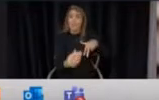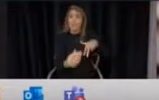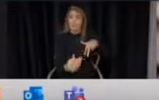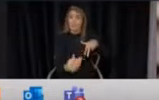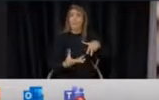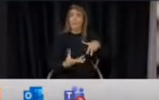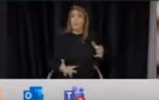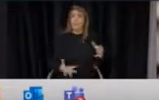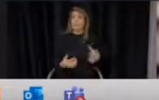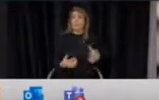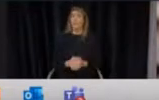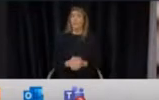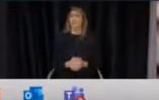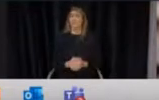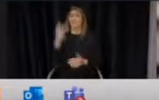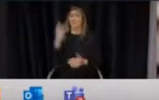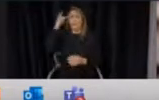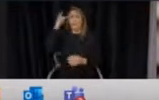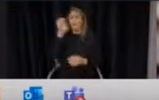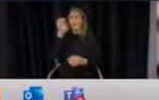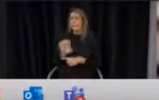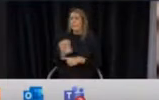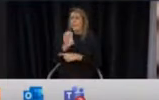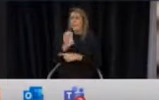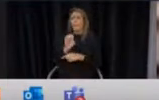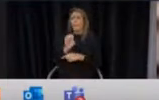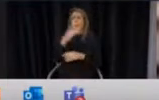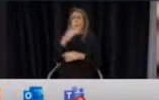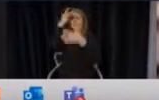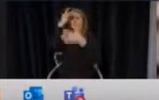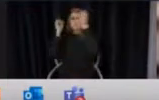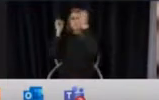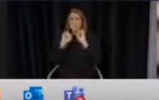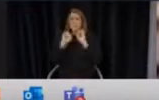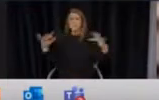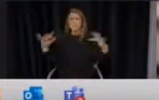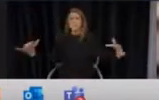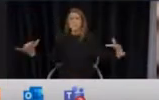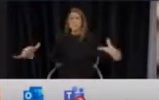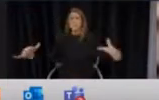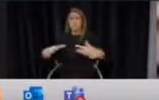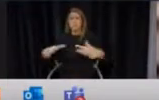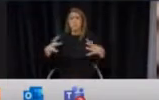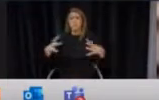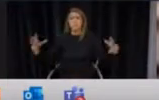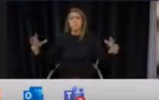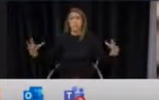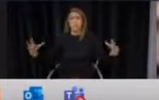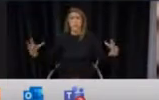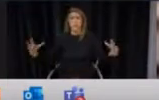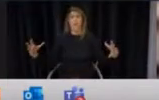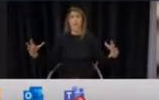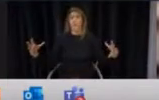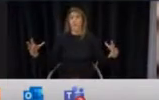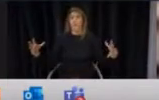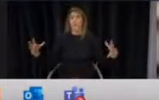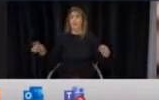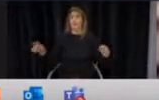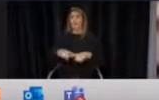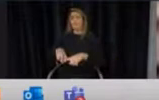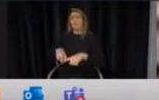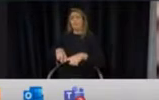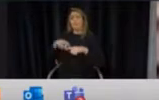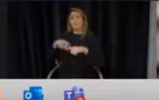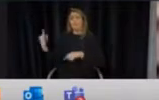gente tenta trabalhar e está investindo cada vez mais nas comissões dentro dos hospitais de doação de órgãos, para